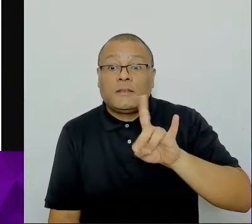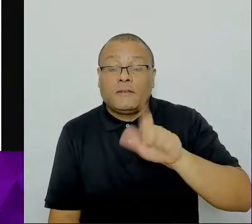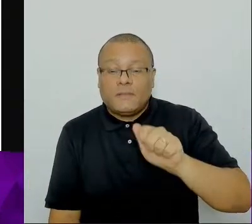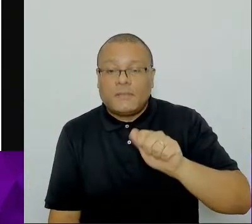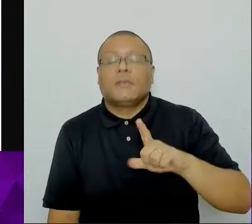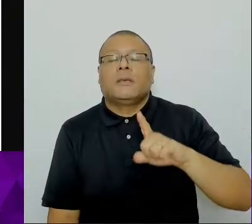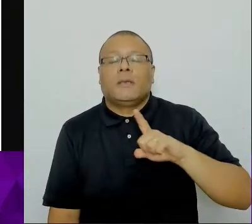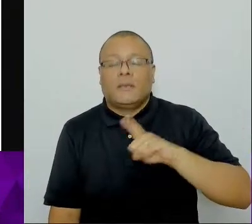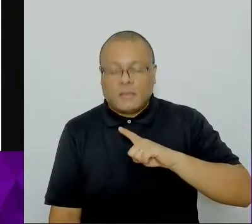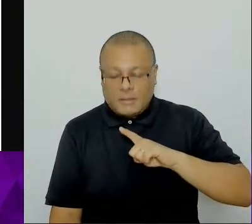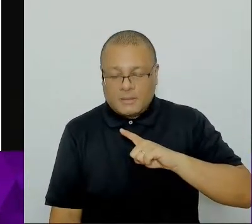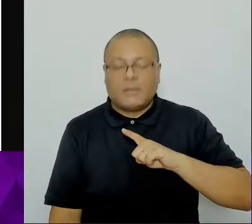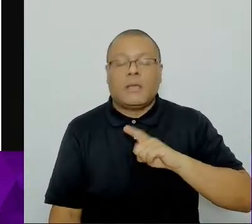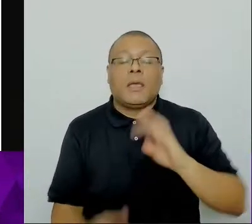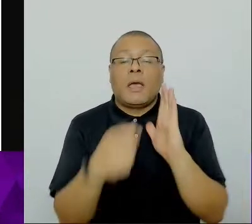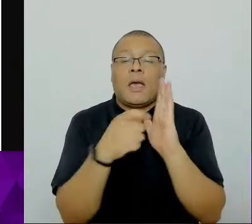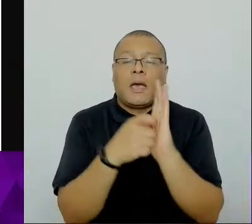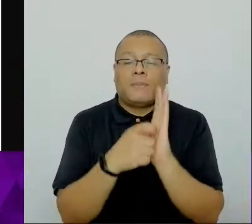aplicações,